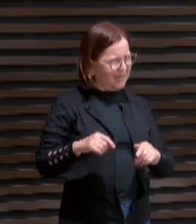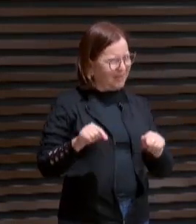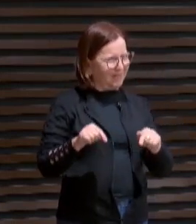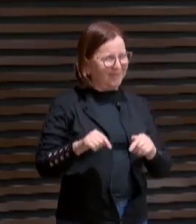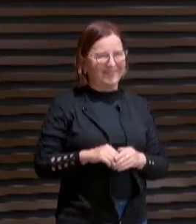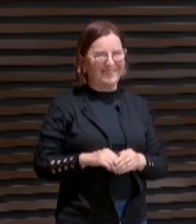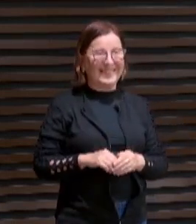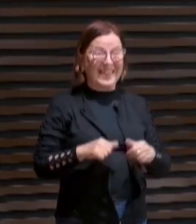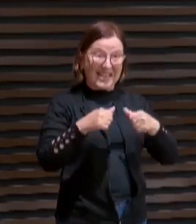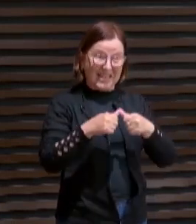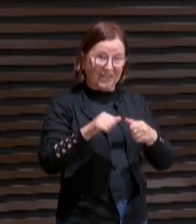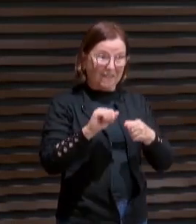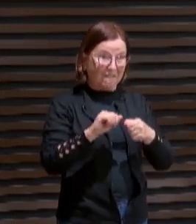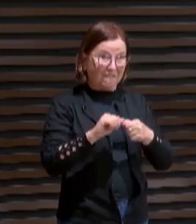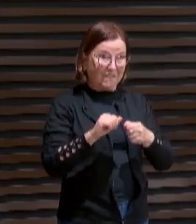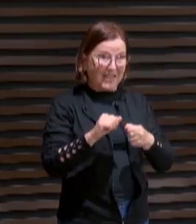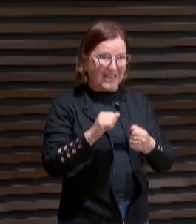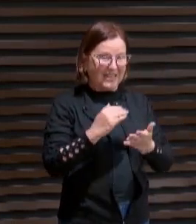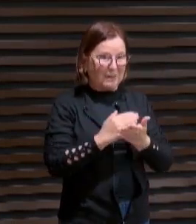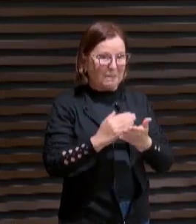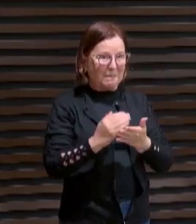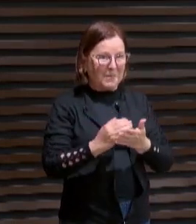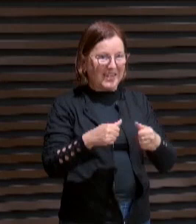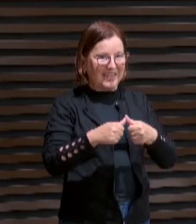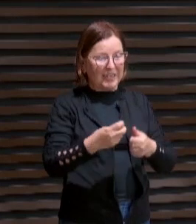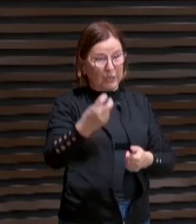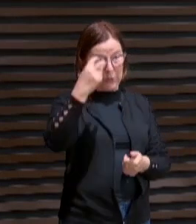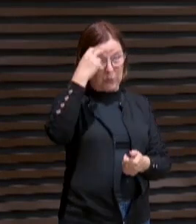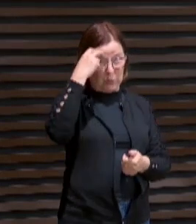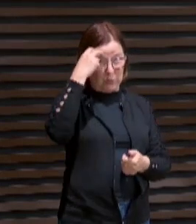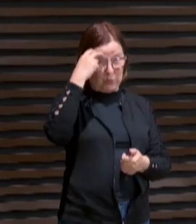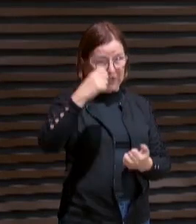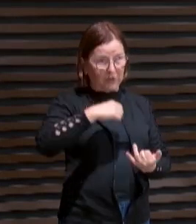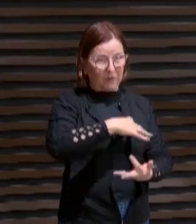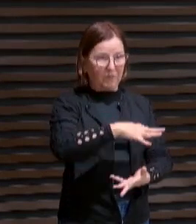Isso faz parte dessa cultura. Essa é uma cultura do mundo.